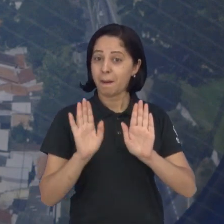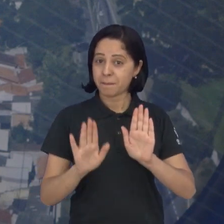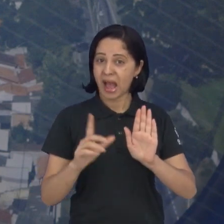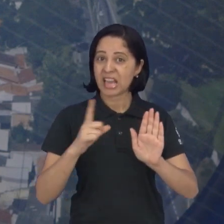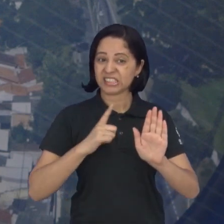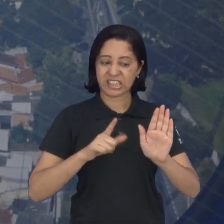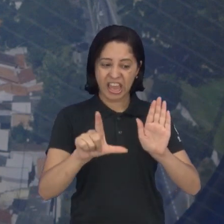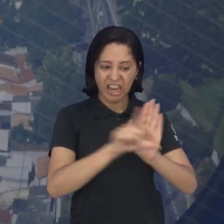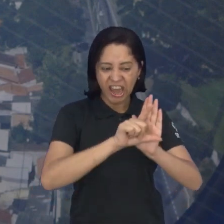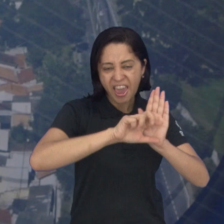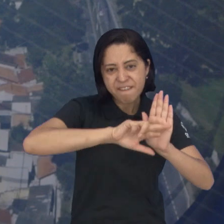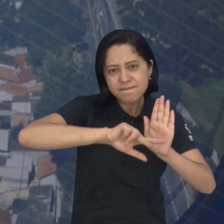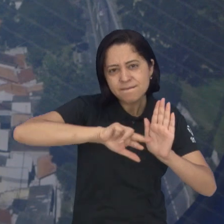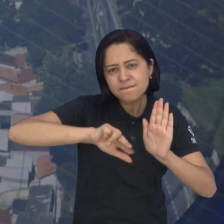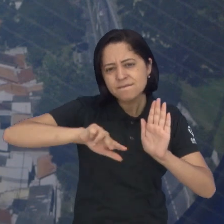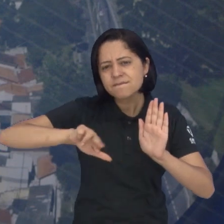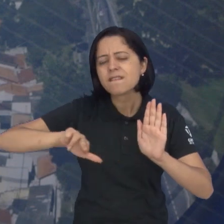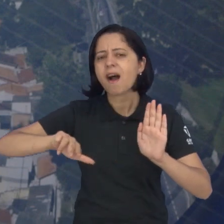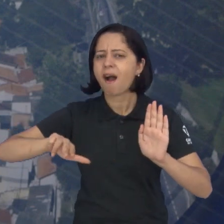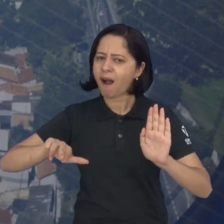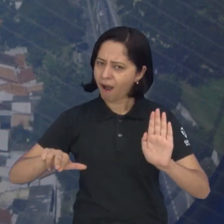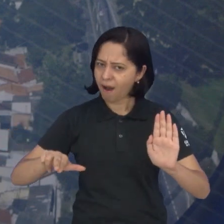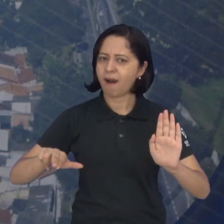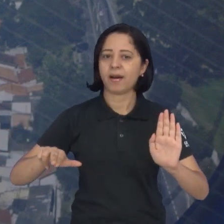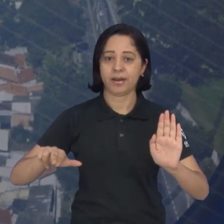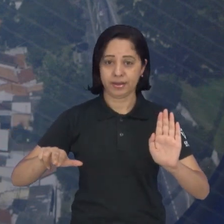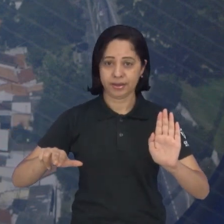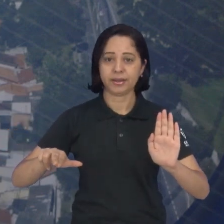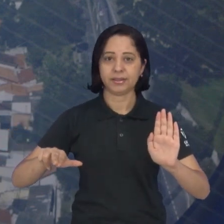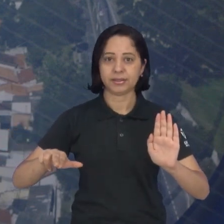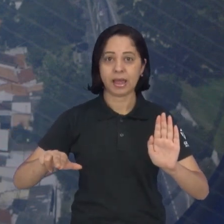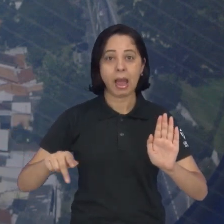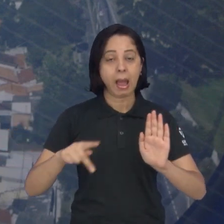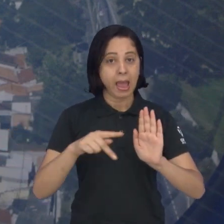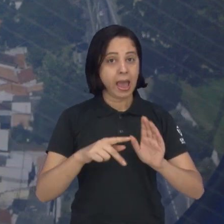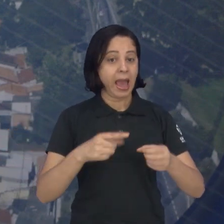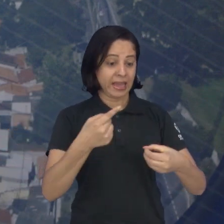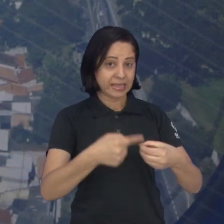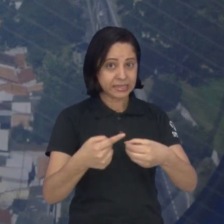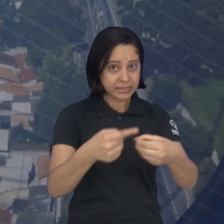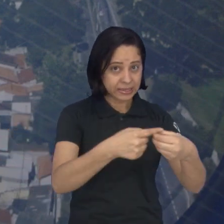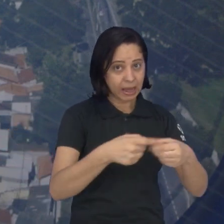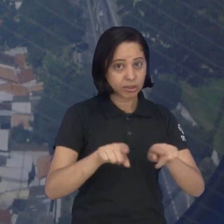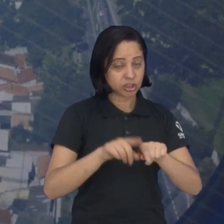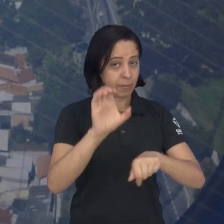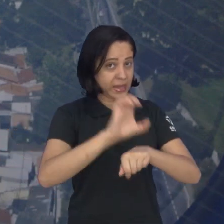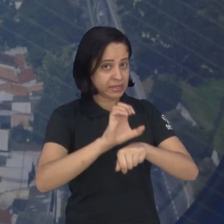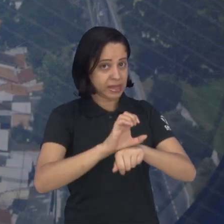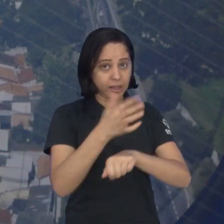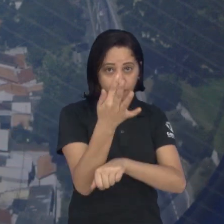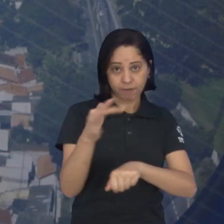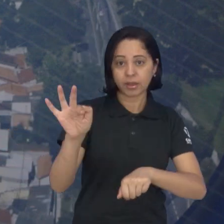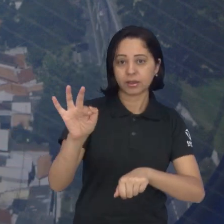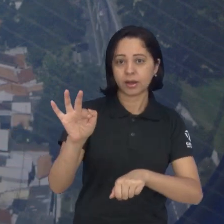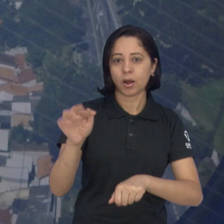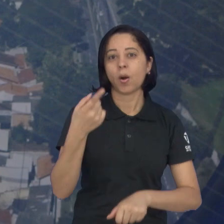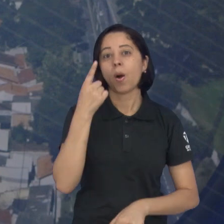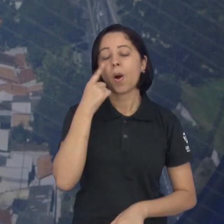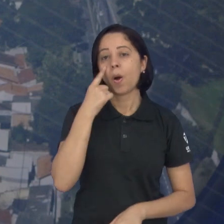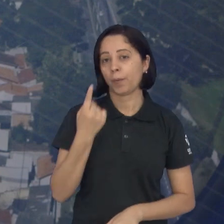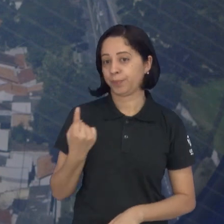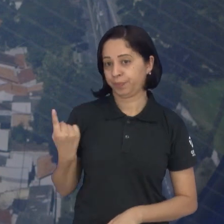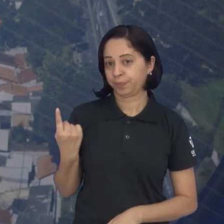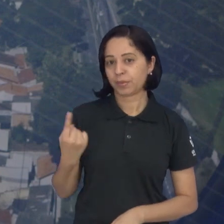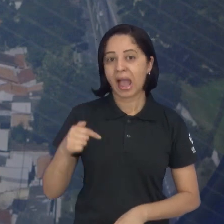várias leis relacionadas com o assunto, tanto na esfera municipal, estadual e federal também. Olha só, em São José